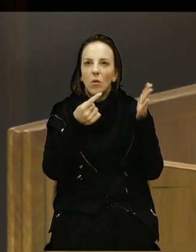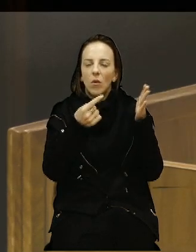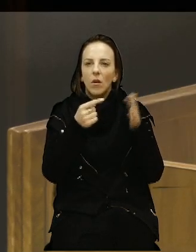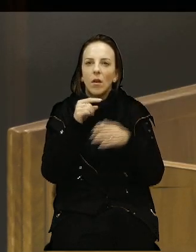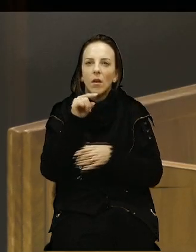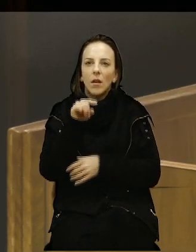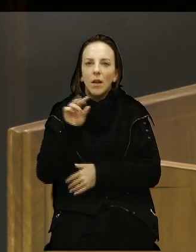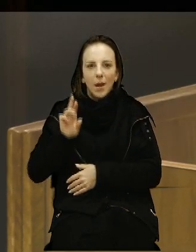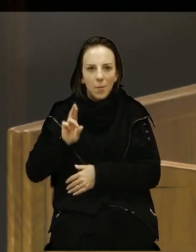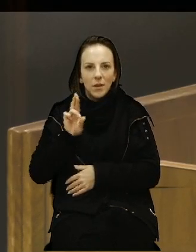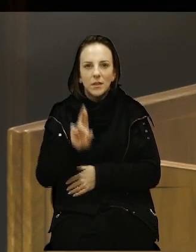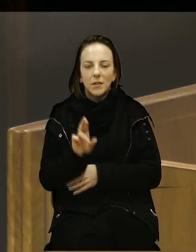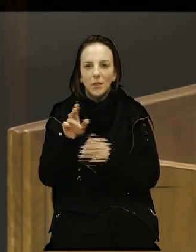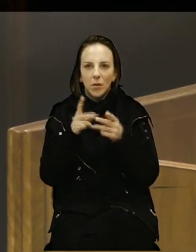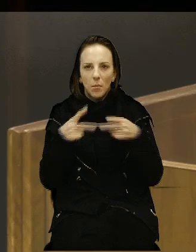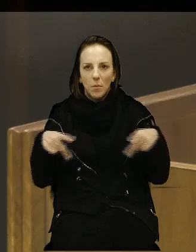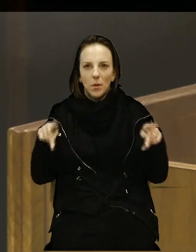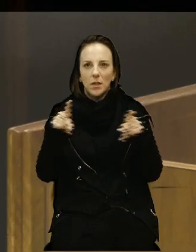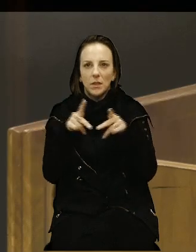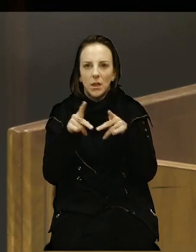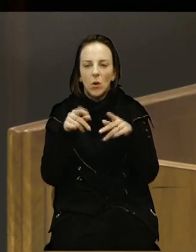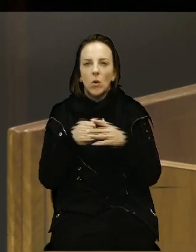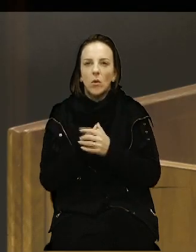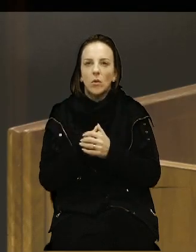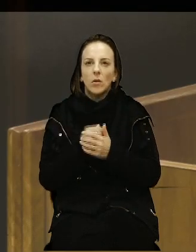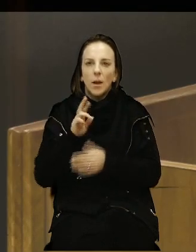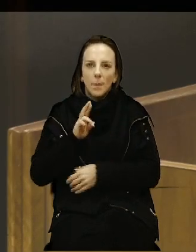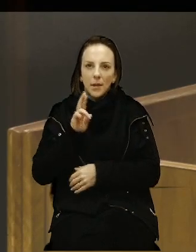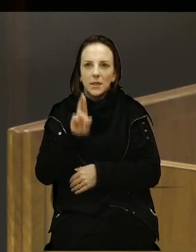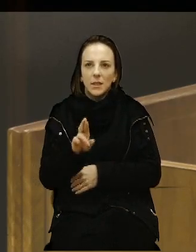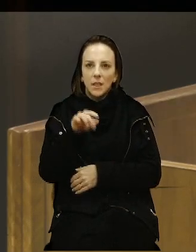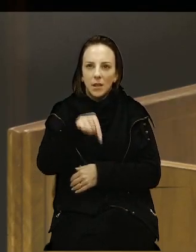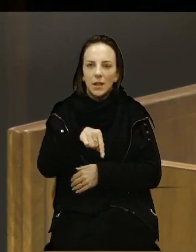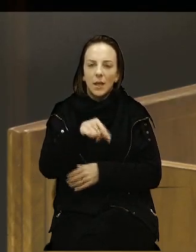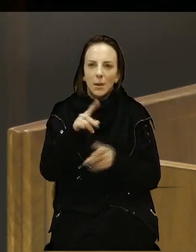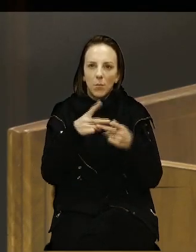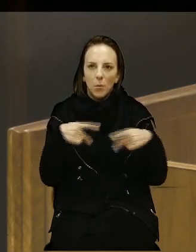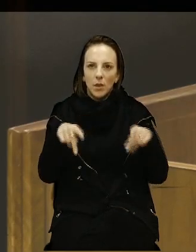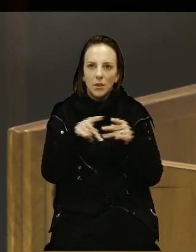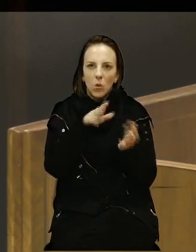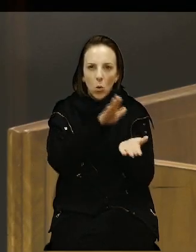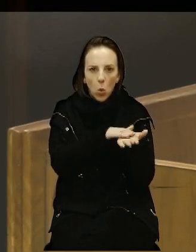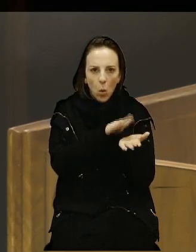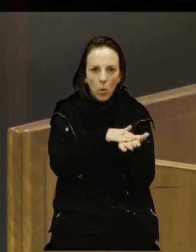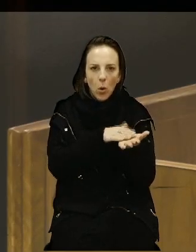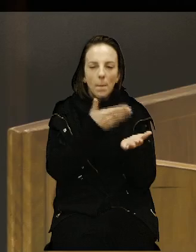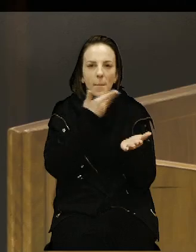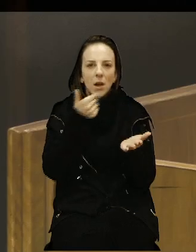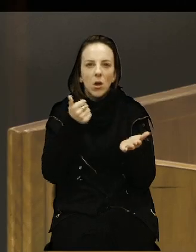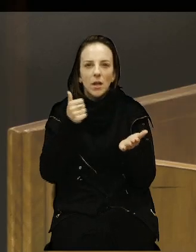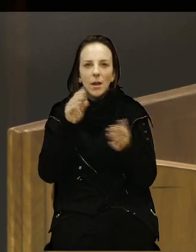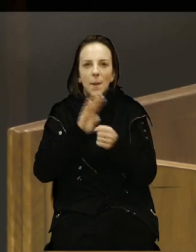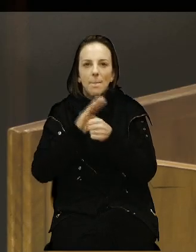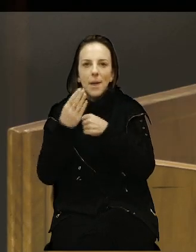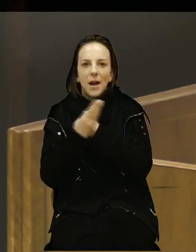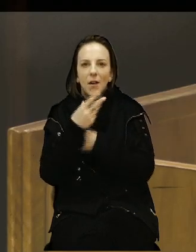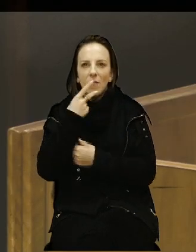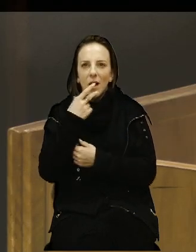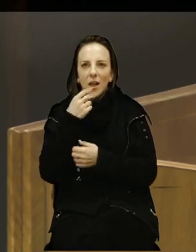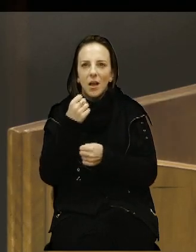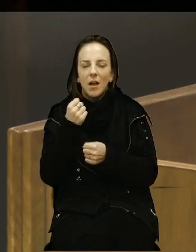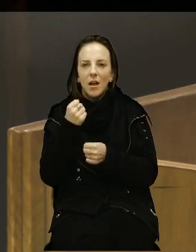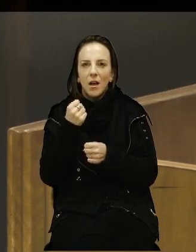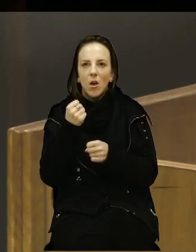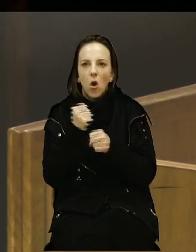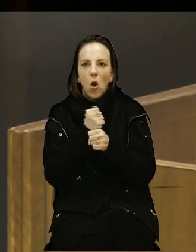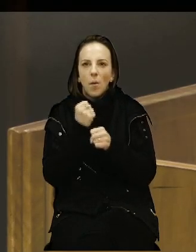população de Caxias do Sul, que cobrou uma melhoria lá para aquele bairro. Não, vai lá e diz que a obra é dele.